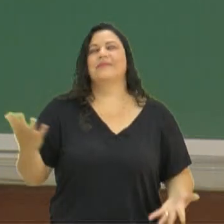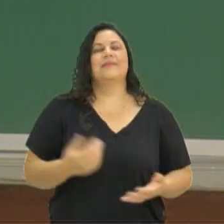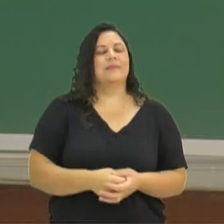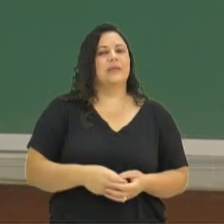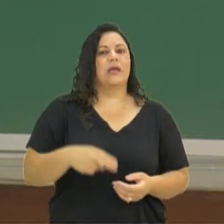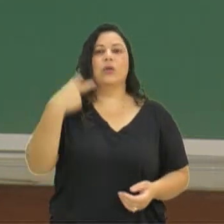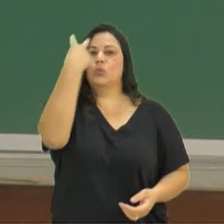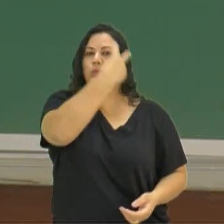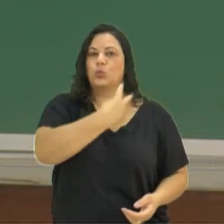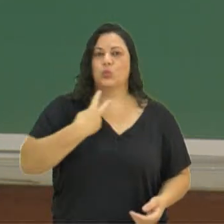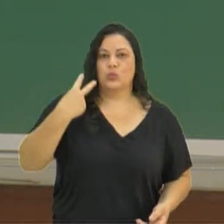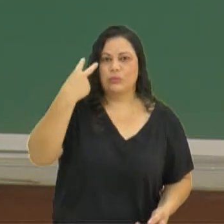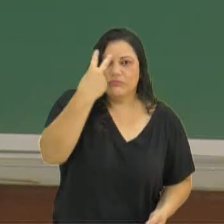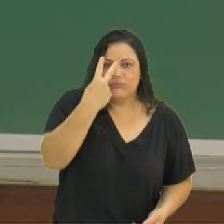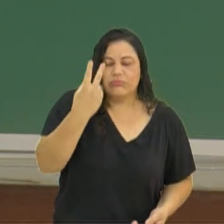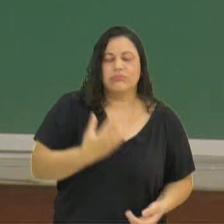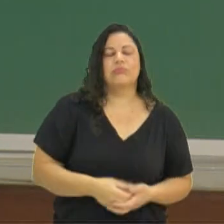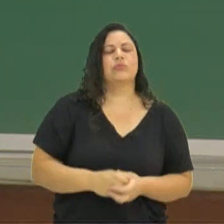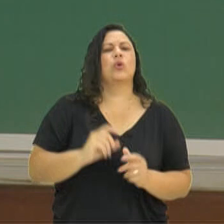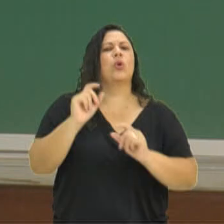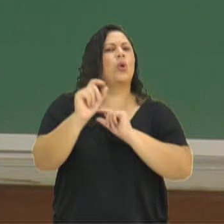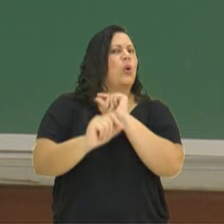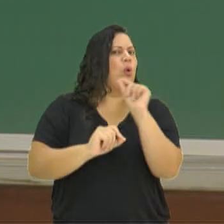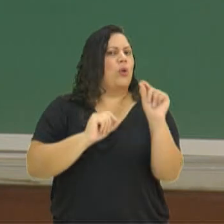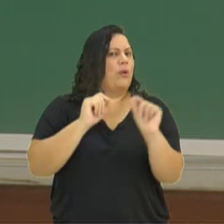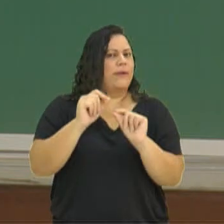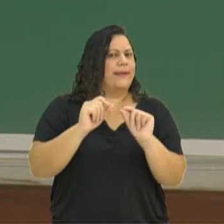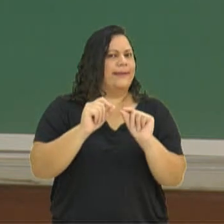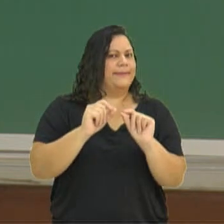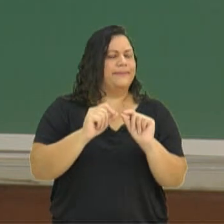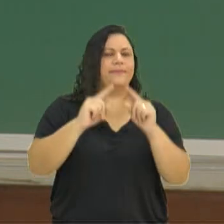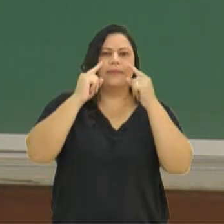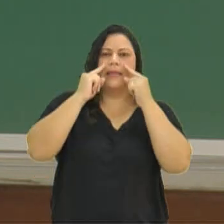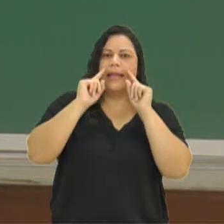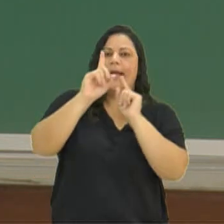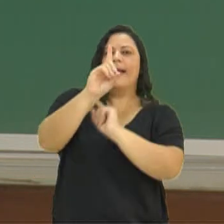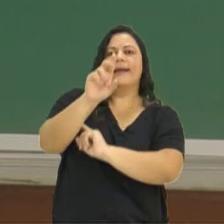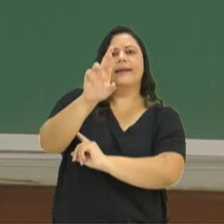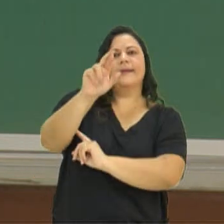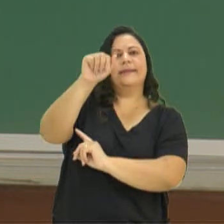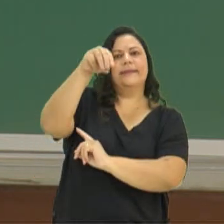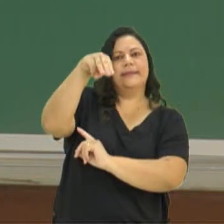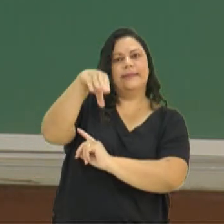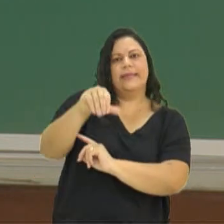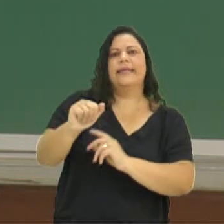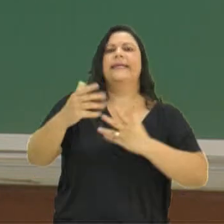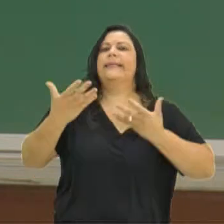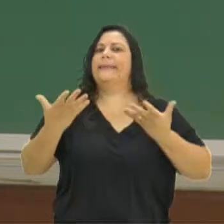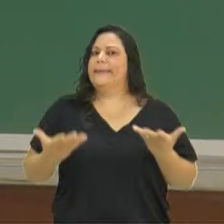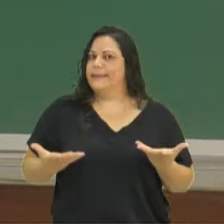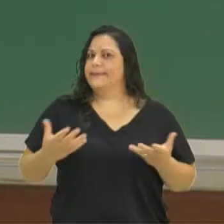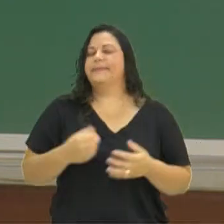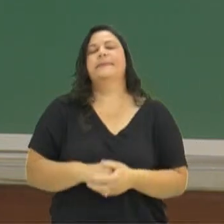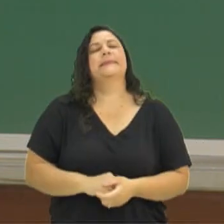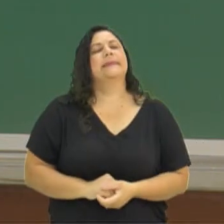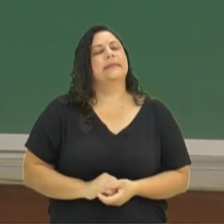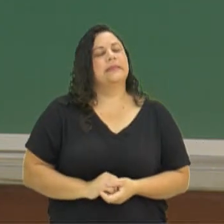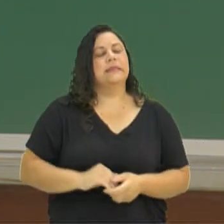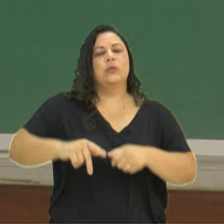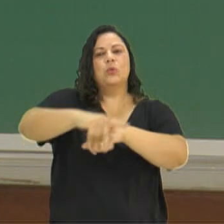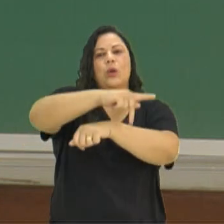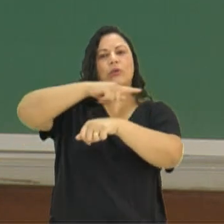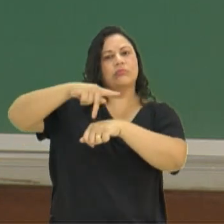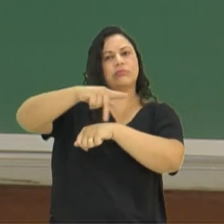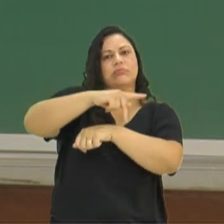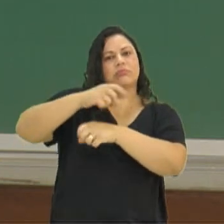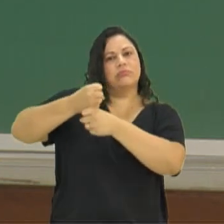do filme, que é drama? Ela foi dirigida, por quem ela foi dirigida? Enfim, qual é a nacionalidade? OK? A ver